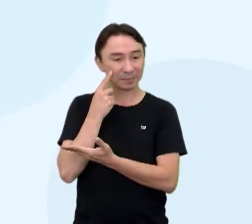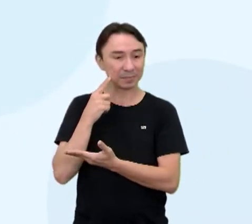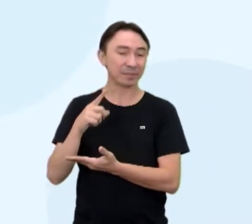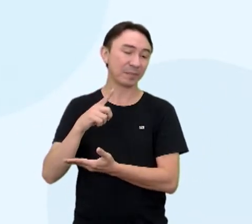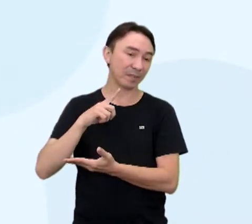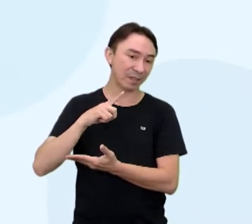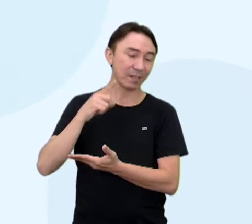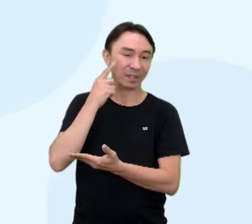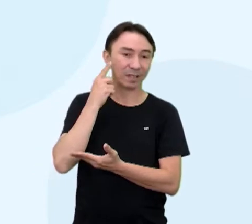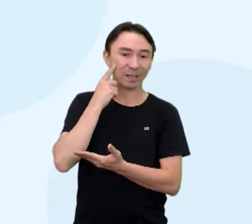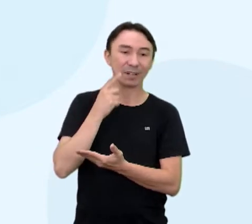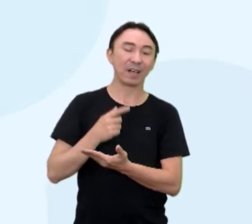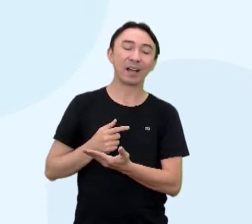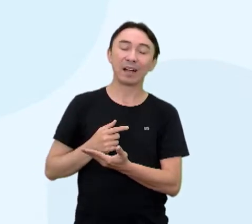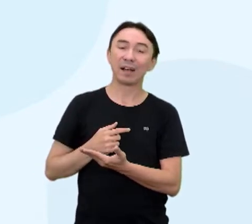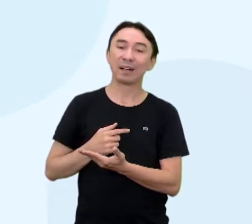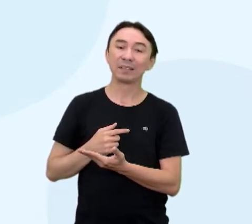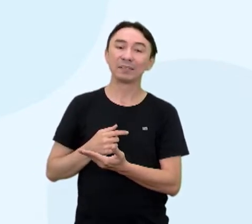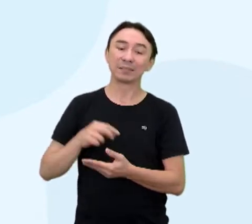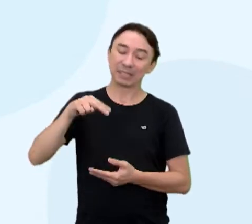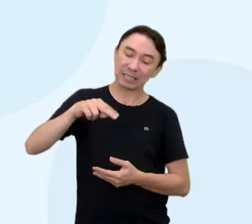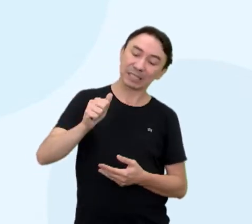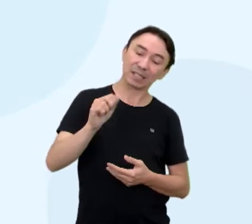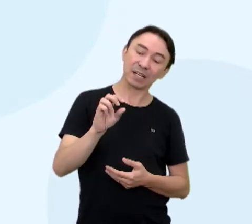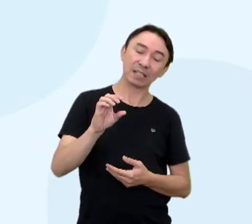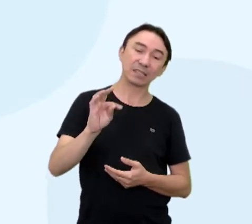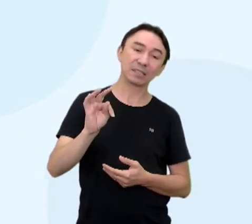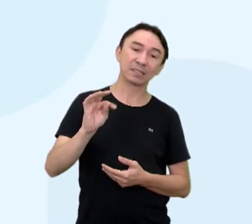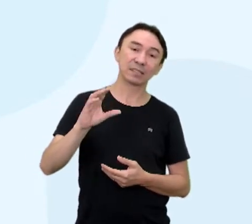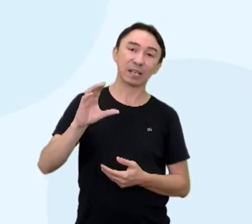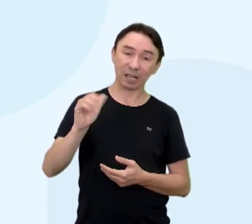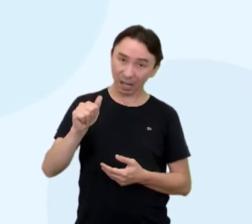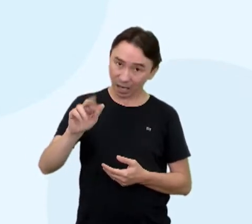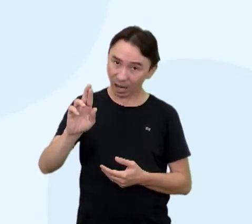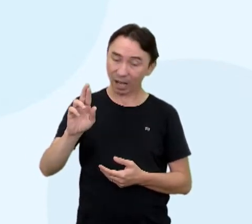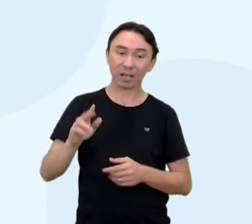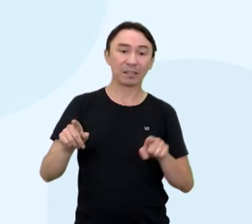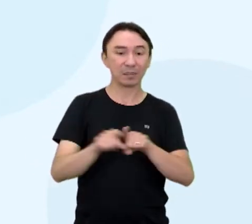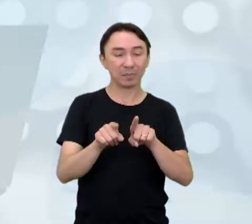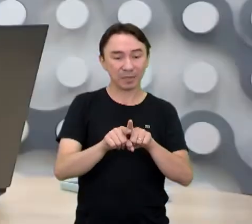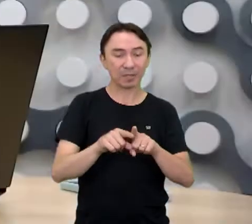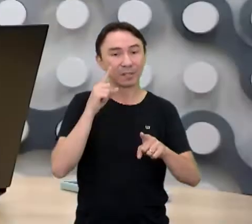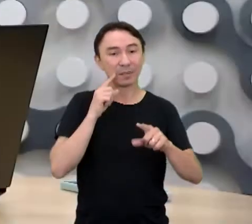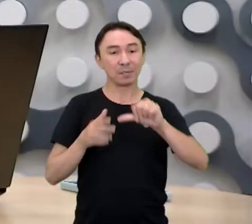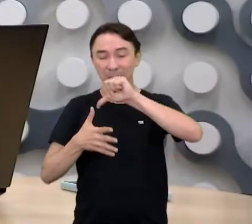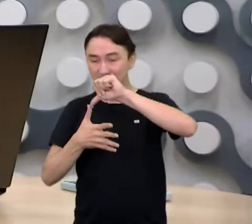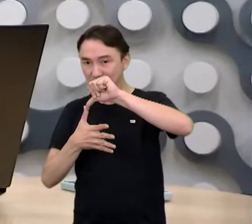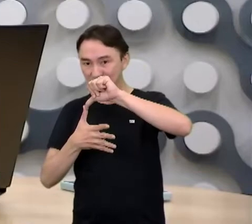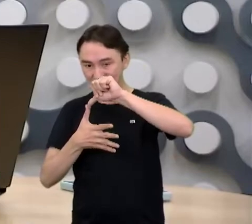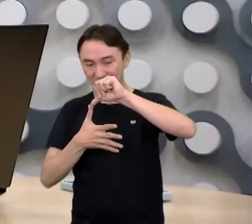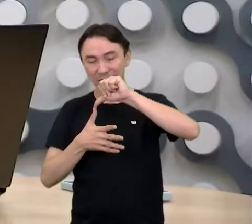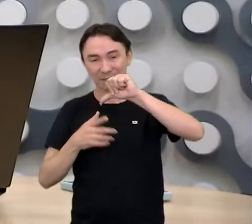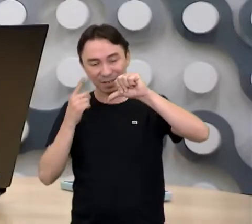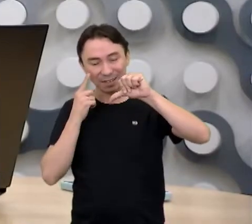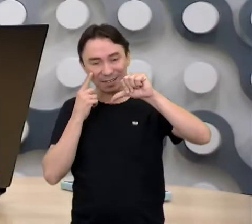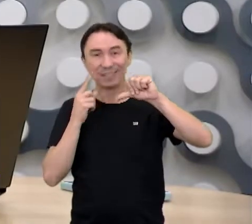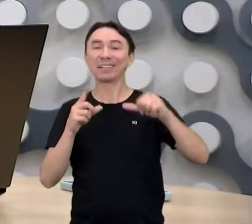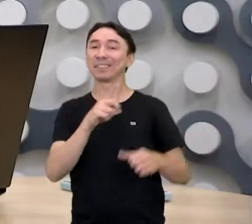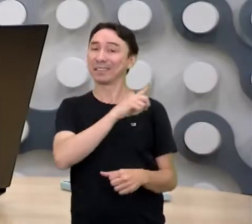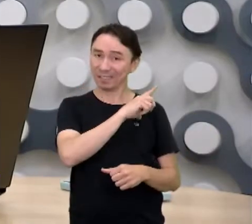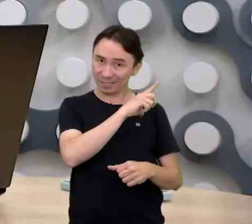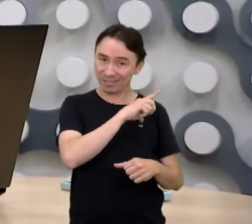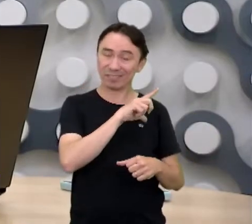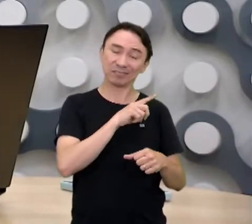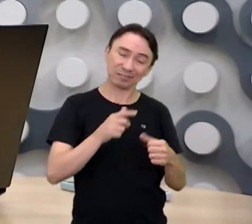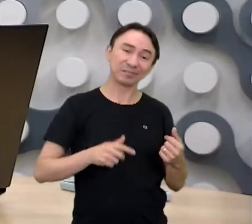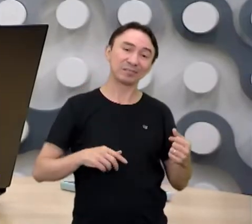Sul, por exemplo, formando aí uma das partes aí da Cordilheira dos Andes, né, que faz parte aí do nosso continente aqui da América